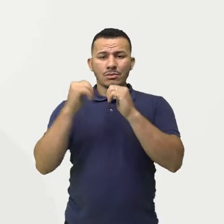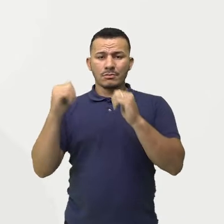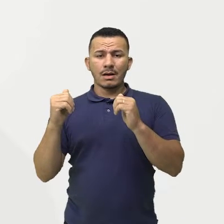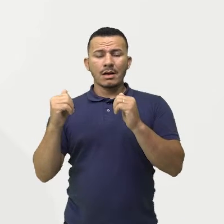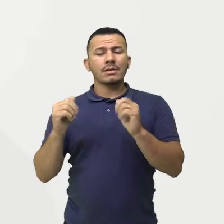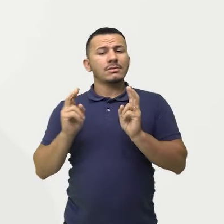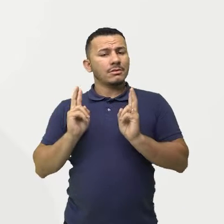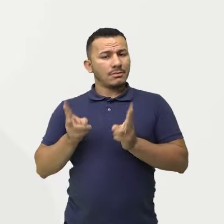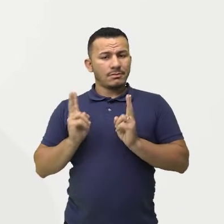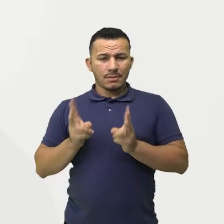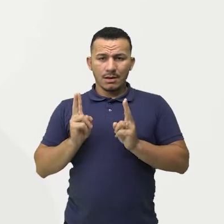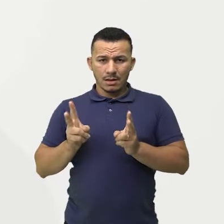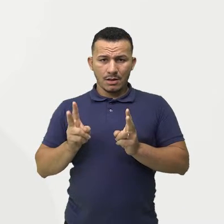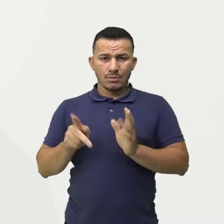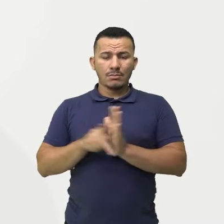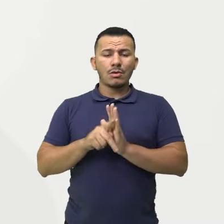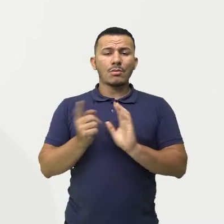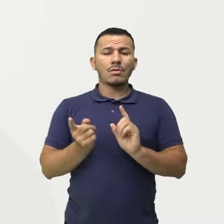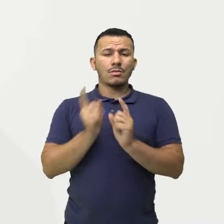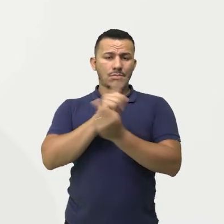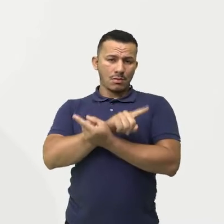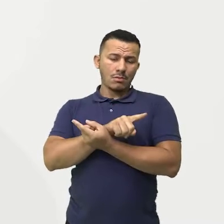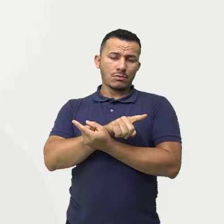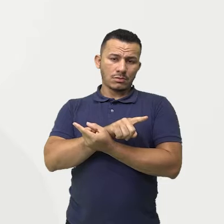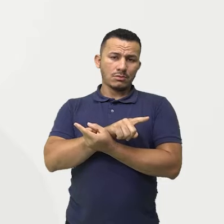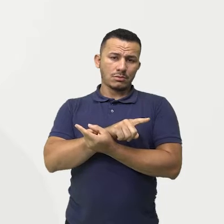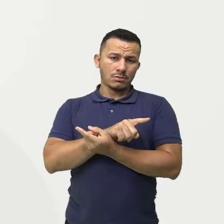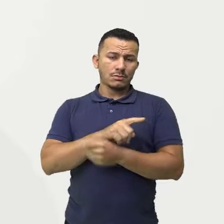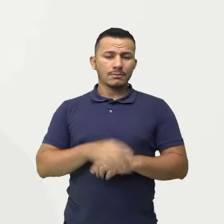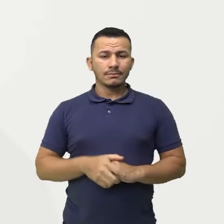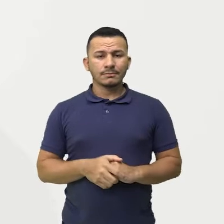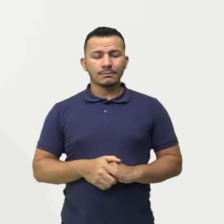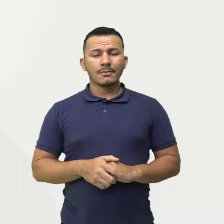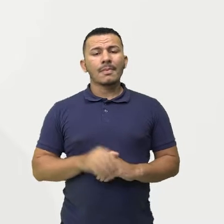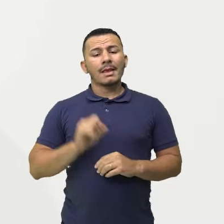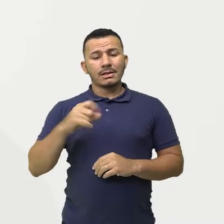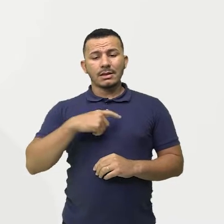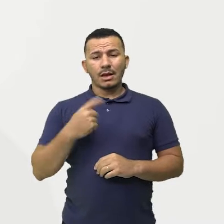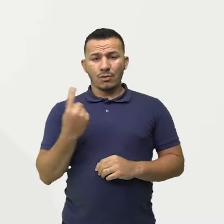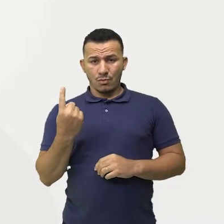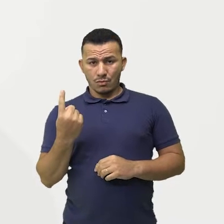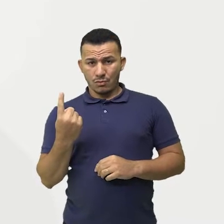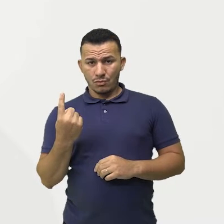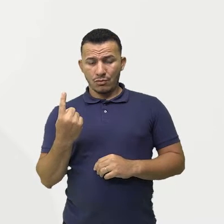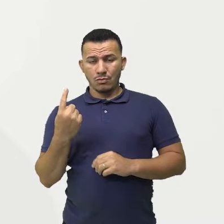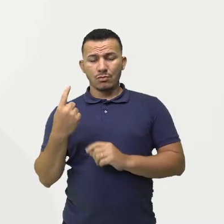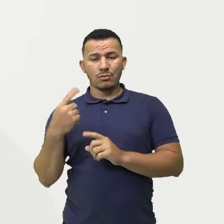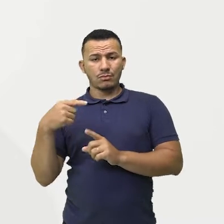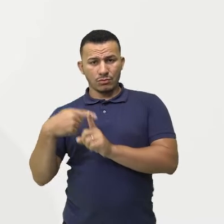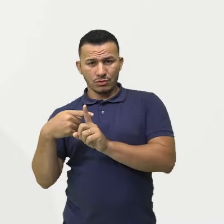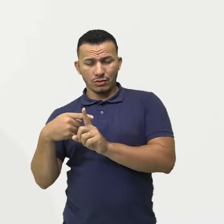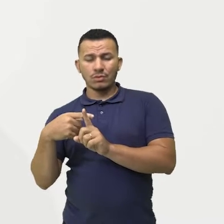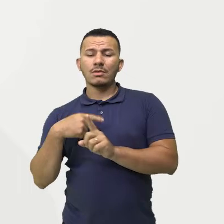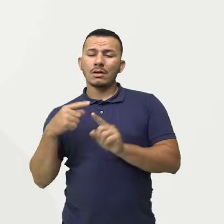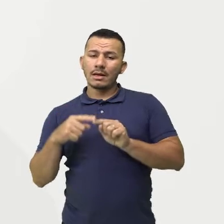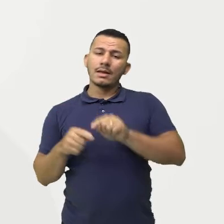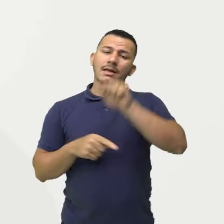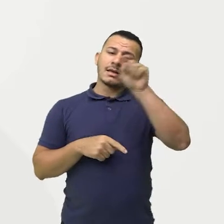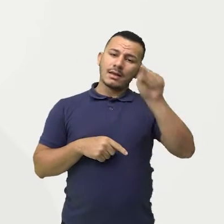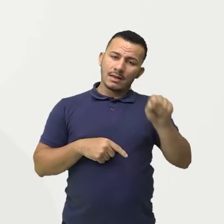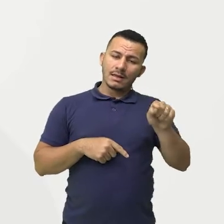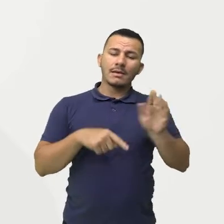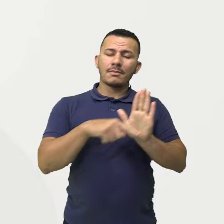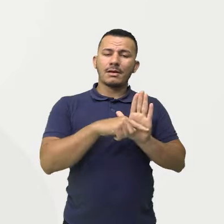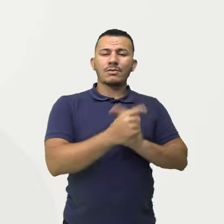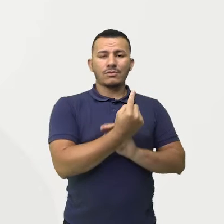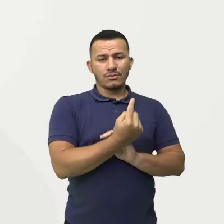para representar o que nós chamamos do oposto ou simétrico. Olha. Então, se eu tenho 1, existe um simétrico a